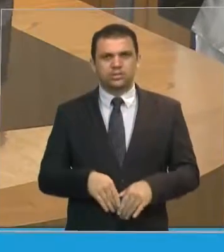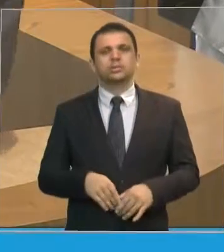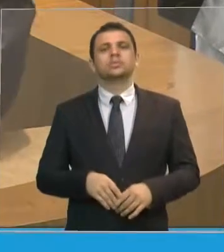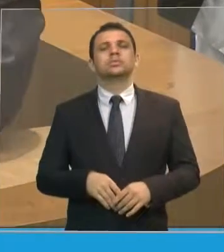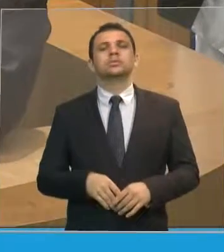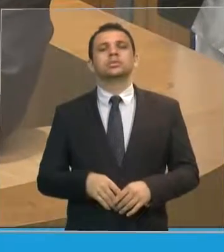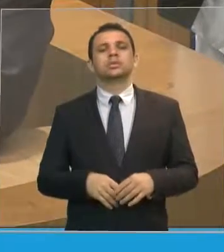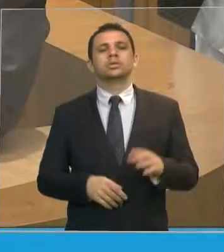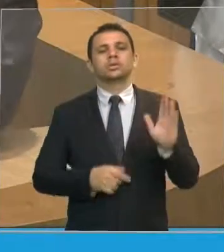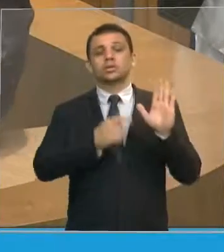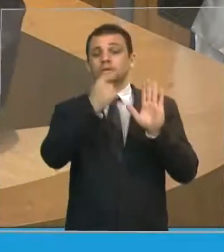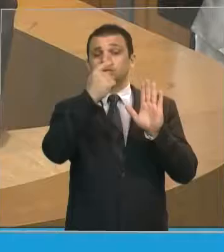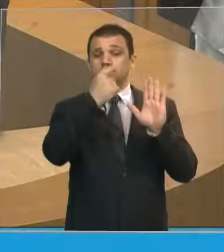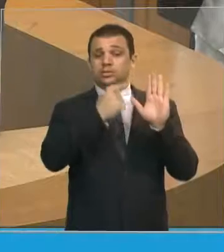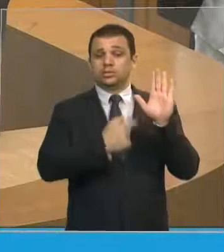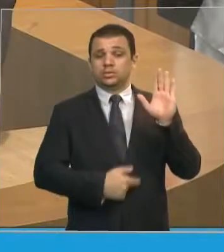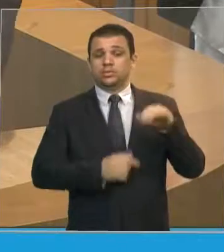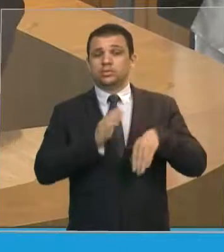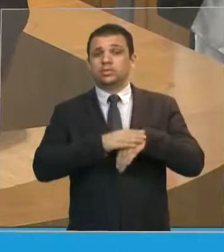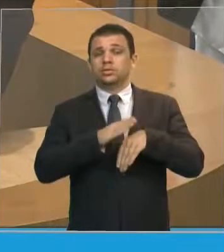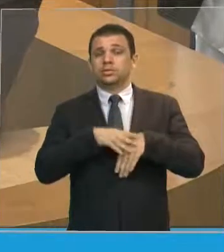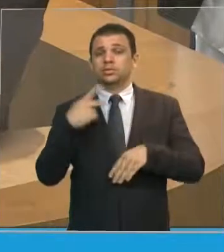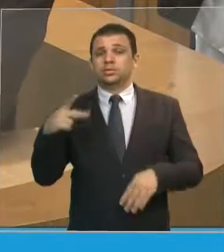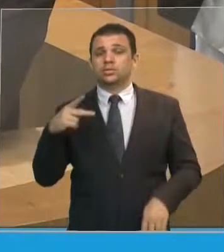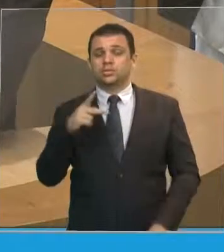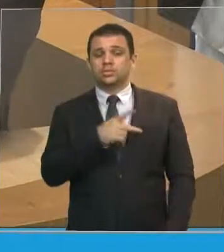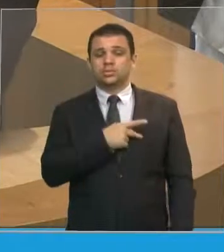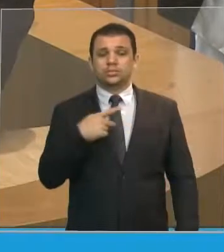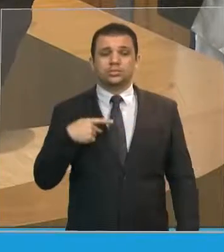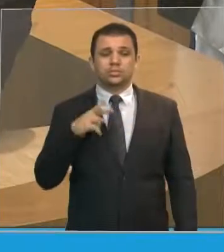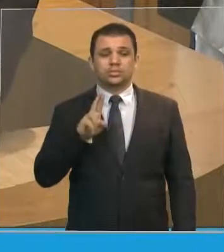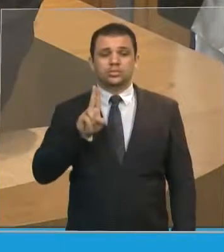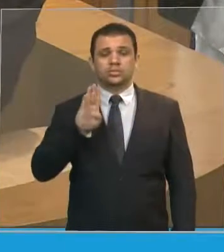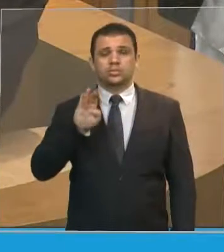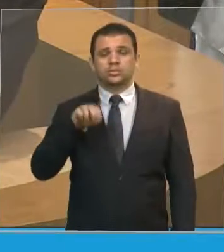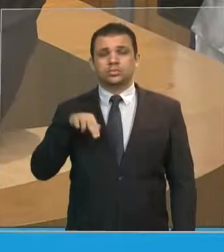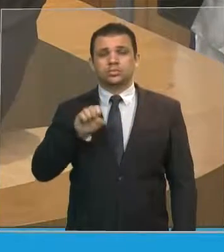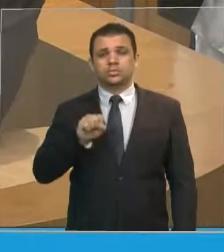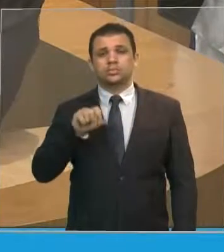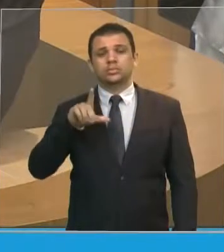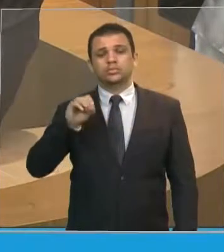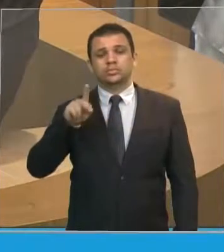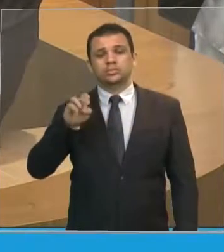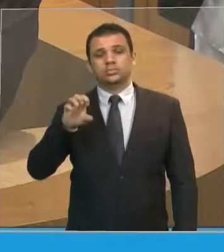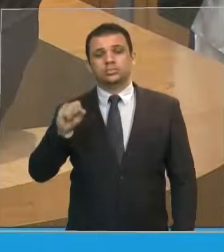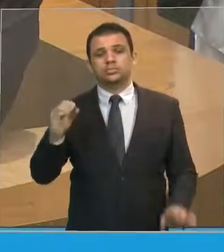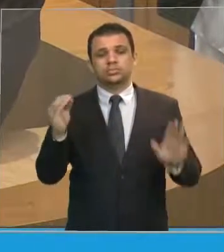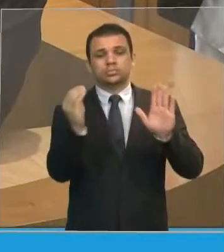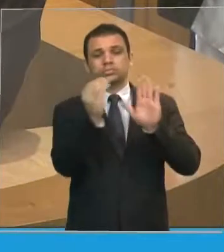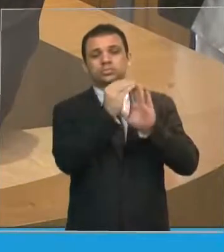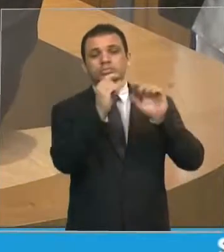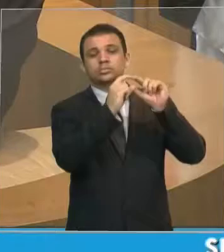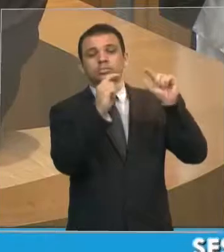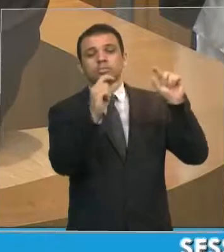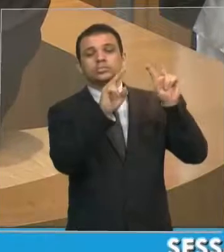Esse escrito do pastor Rubens Lopes tinha um título: Um Pouco de